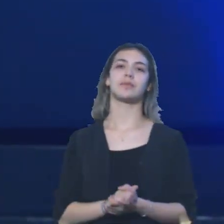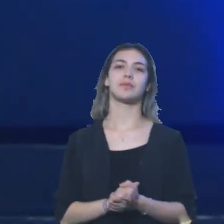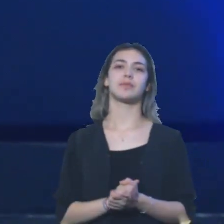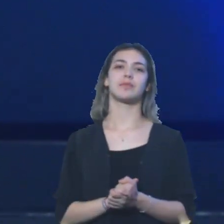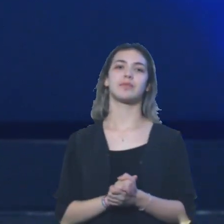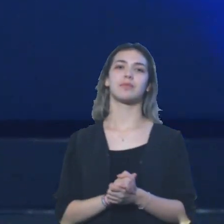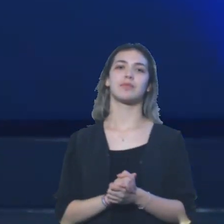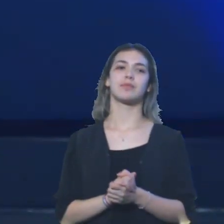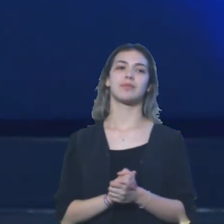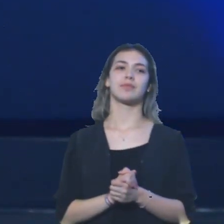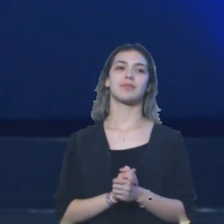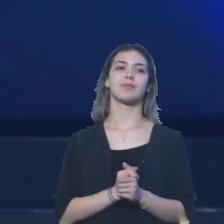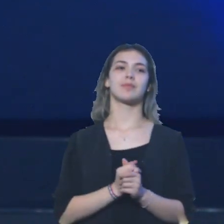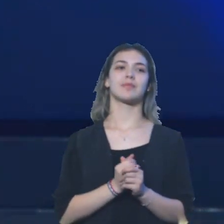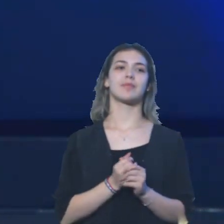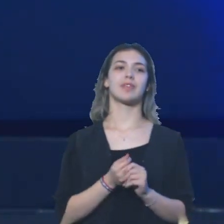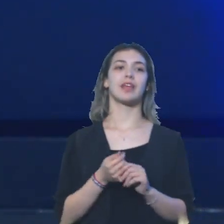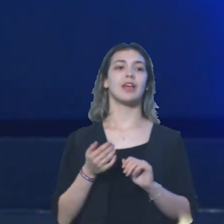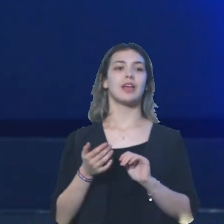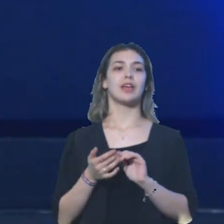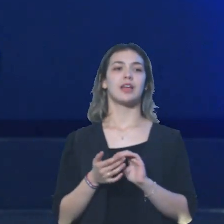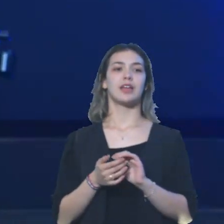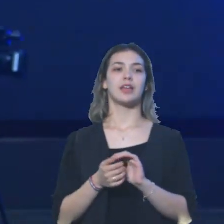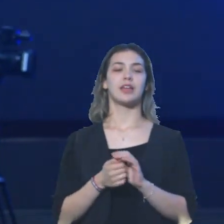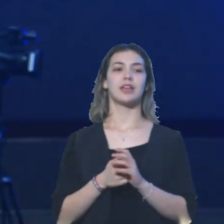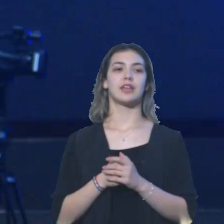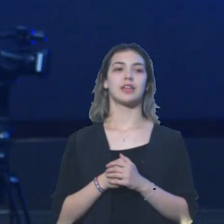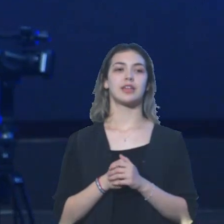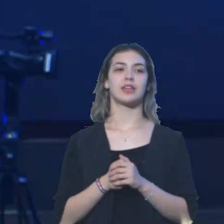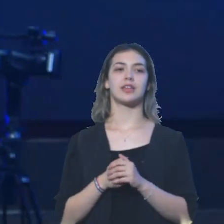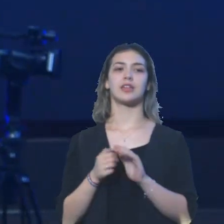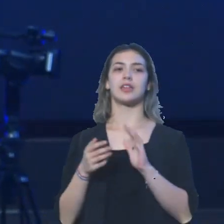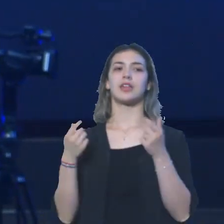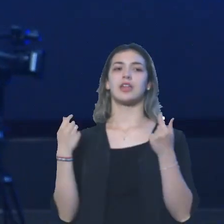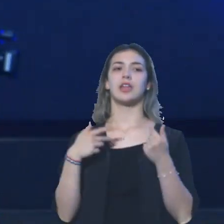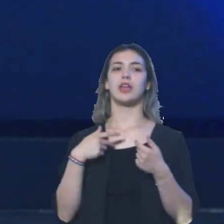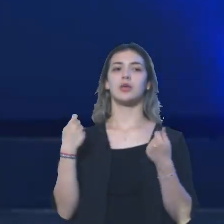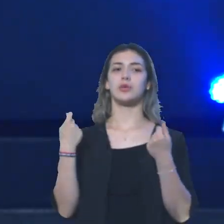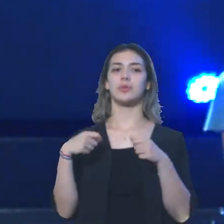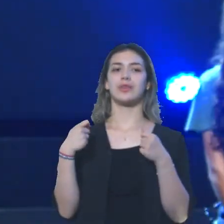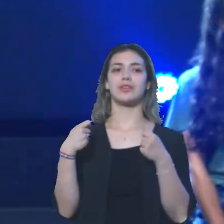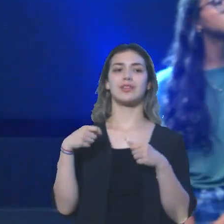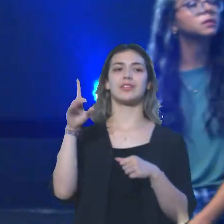faz mais sentido eu ouvir tudo que eu ouvi e não caminhar com o Senhor.